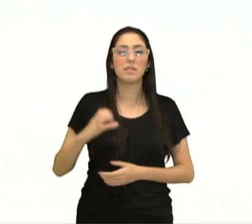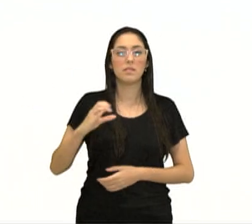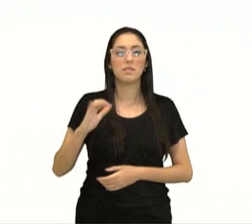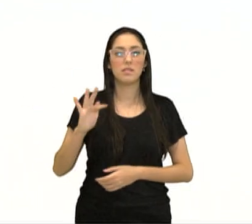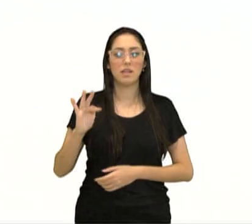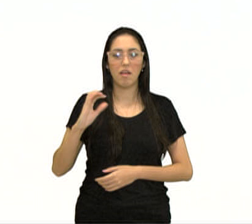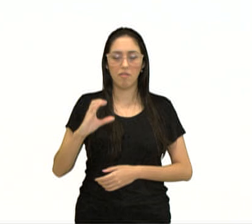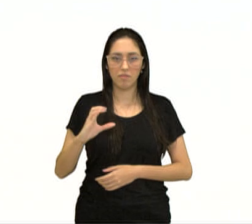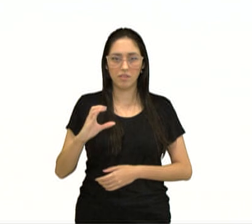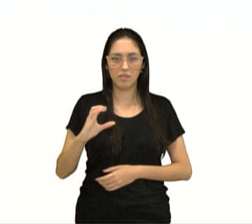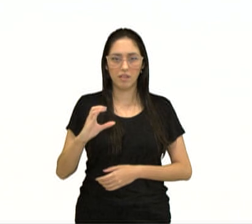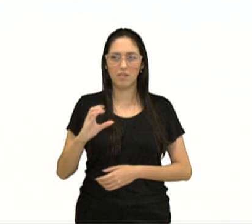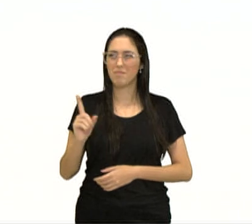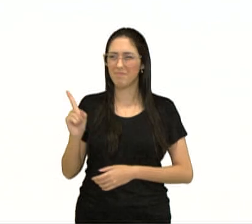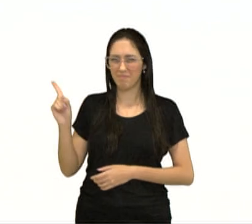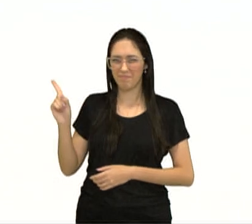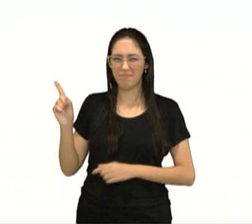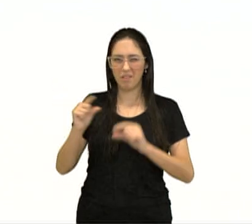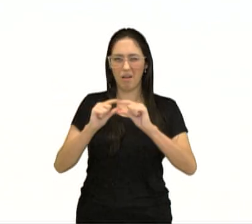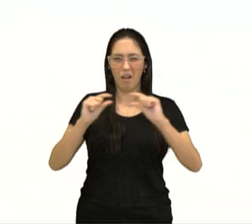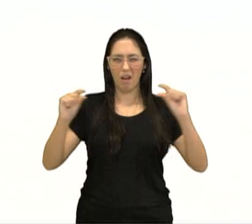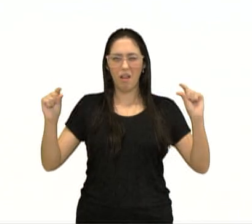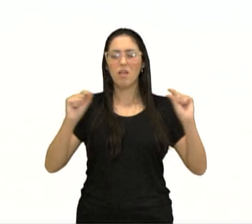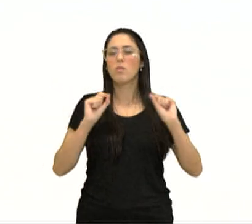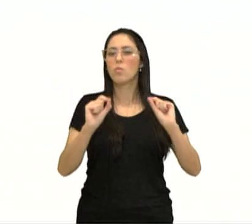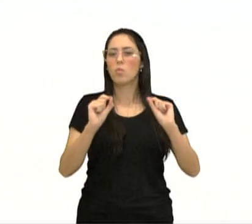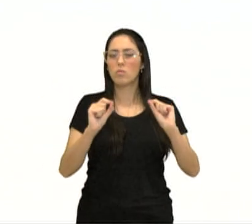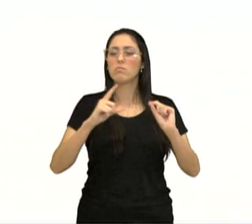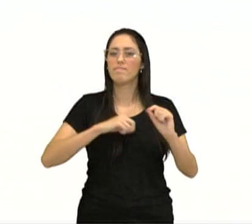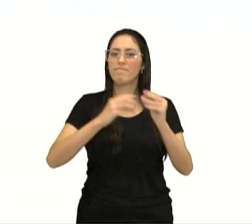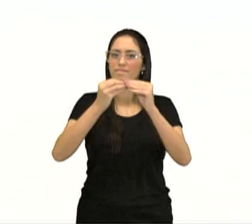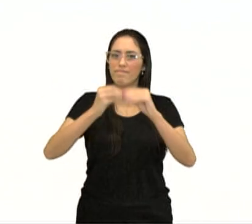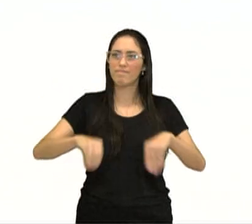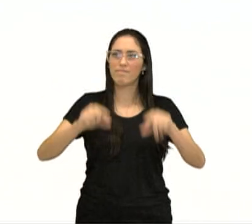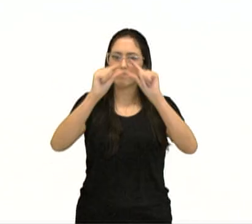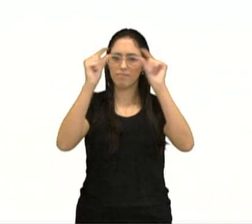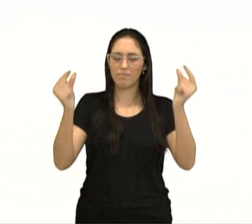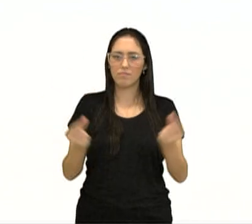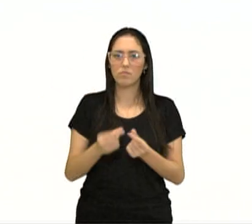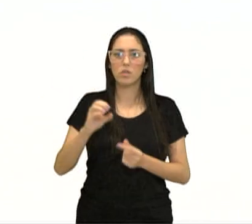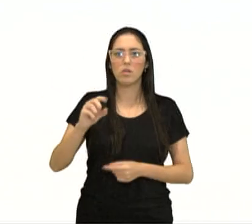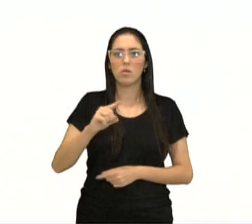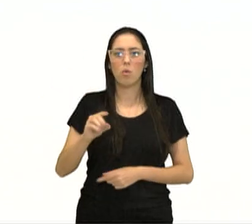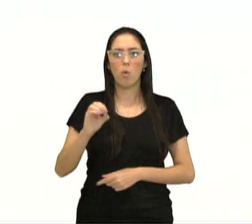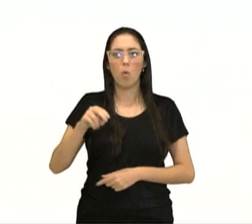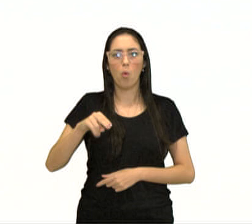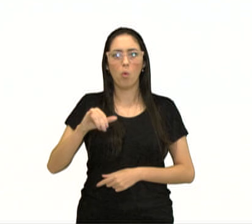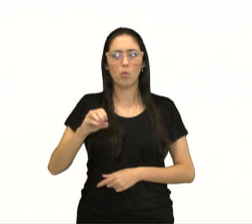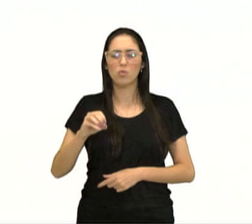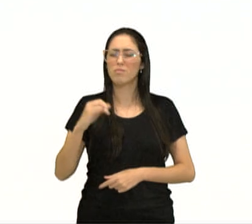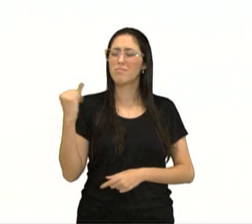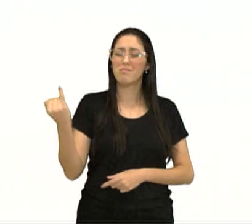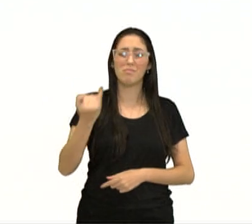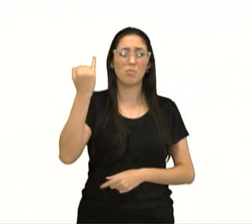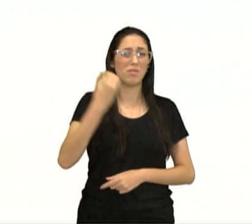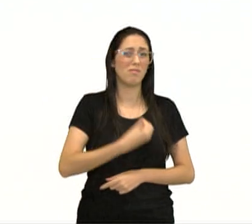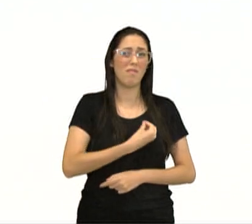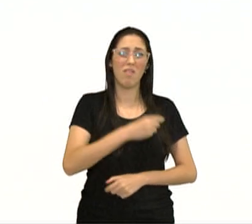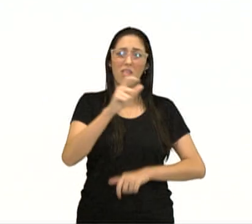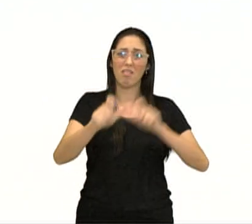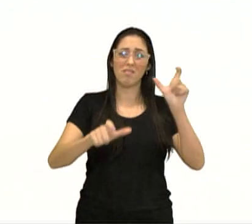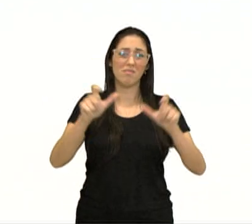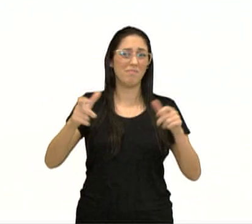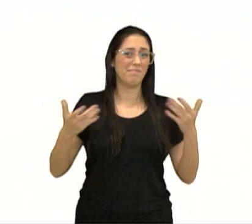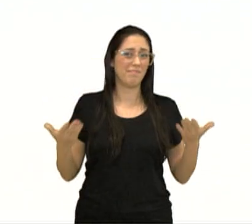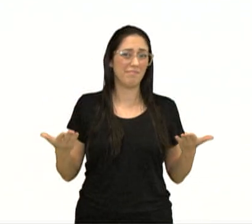CFCs, clorofluorcarbonetos, compromete a camada de ozônio, que apresenta uma função essencial para a vida na Terra. Qual